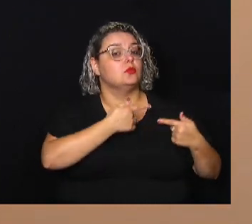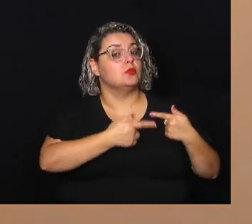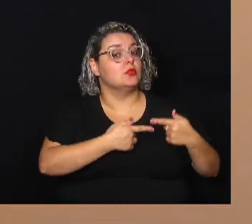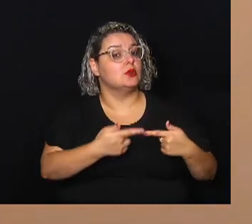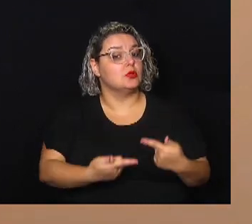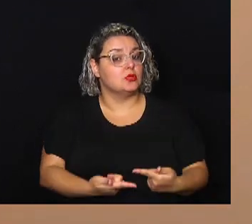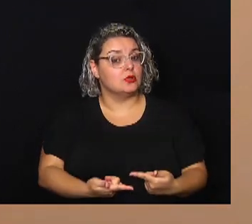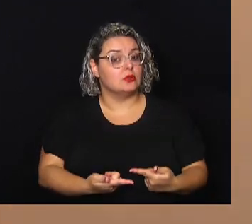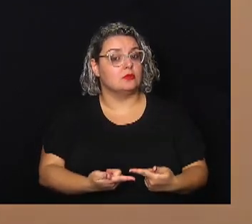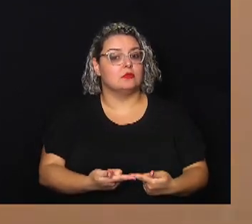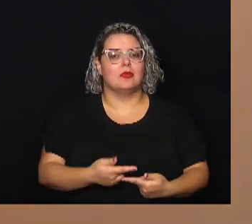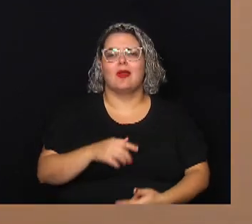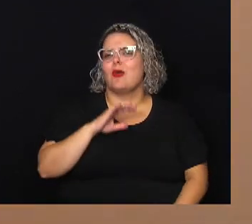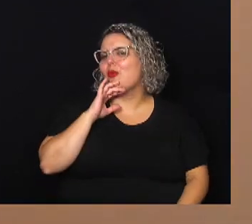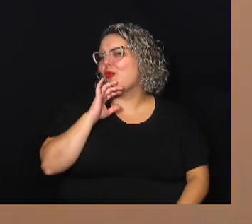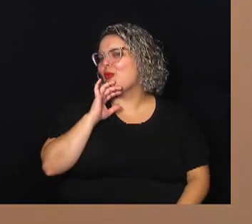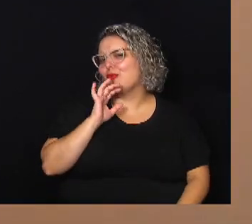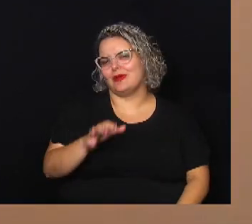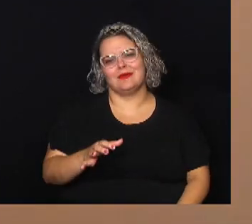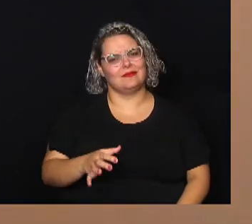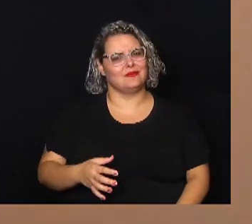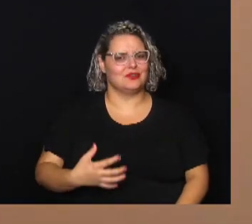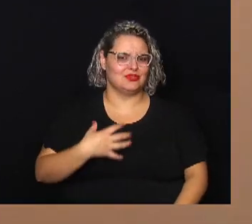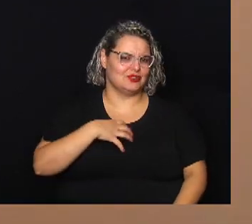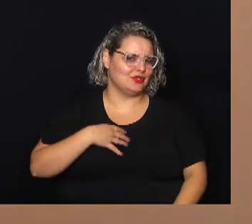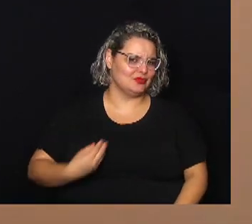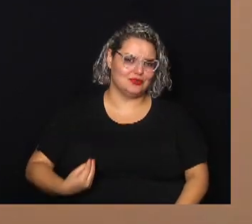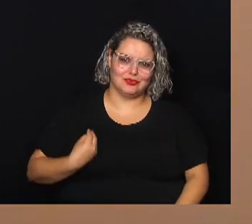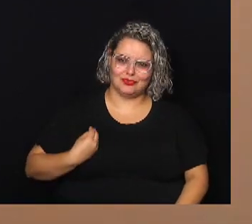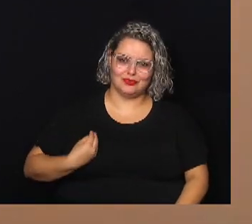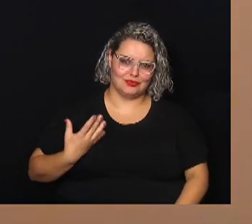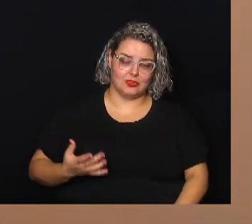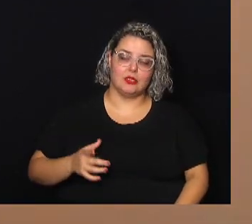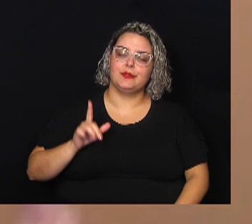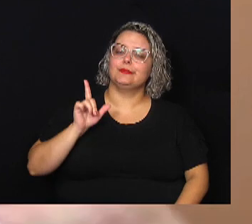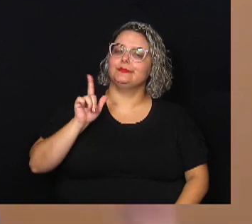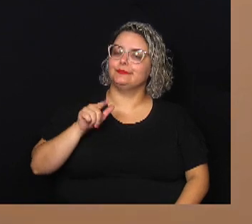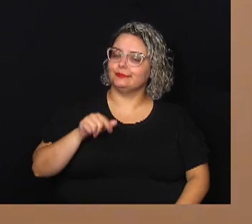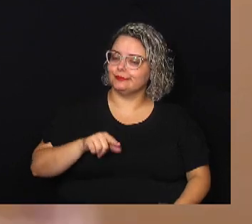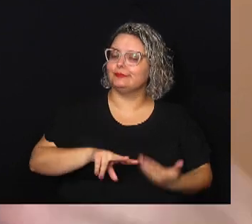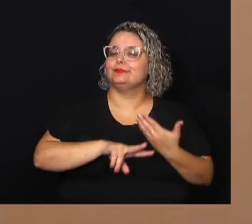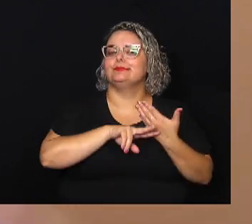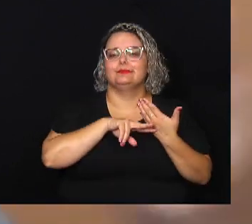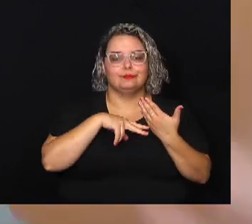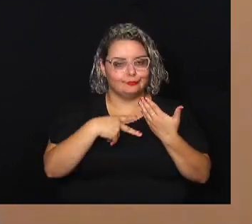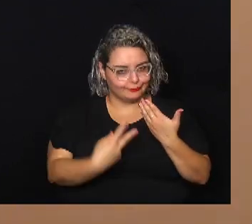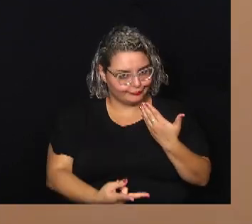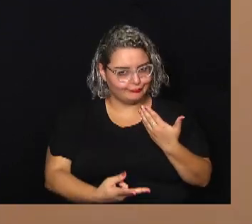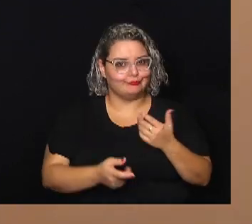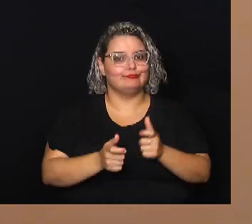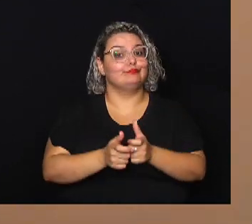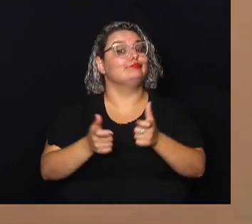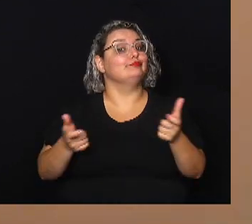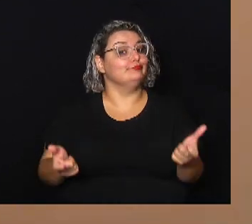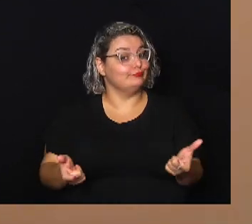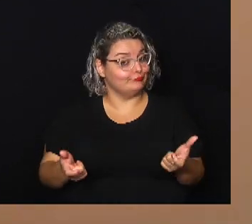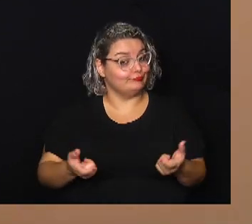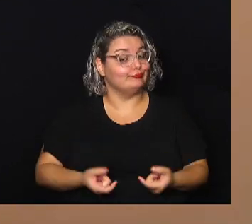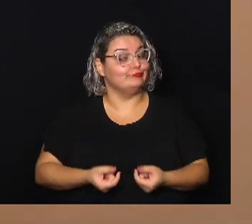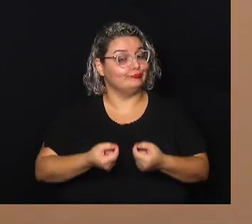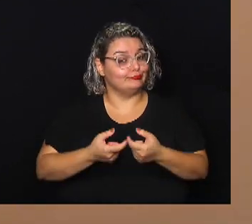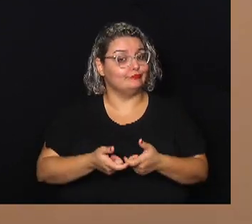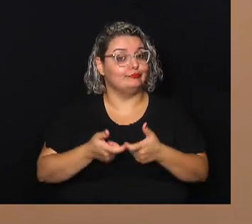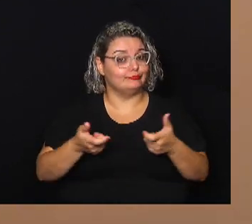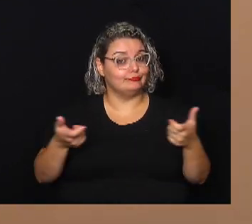tiveram péssimos hábitos de vida. Então, isso vai refletir com essa tendência do aumento constante.